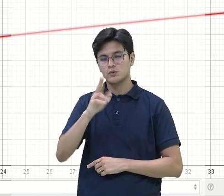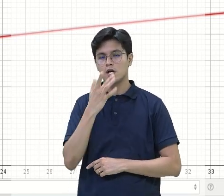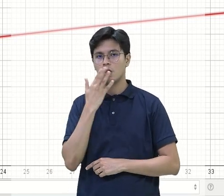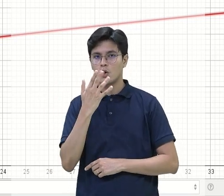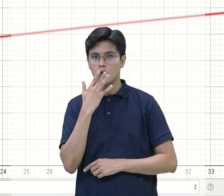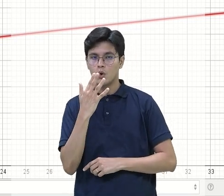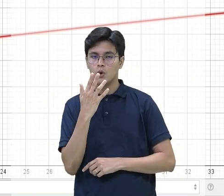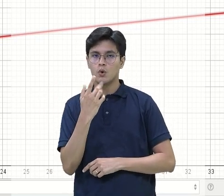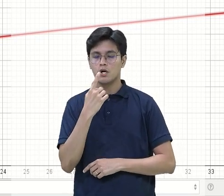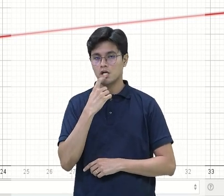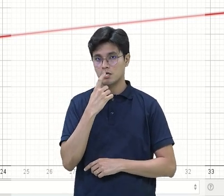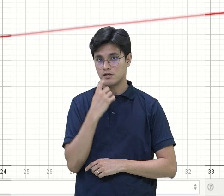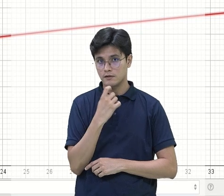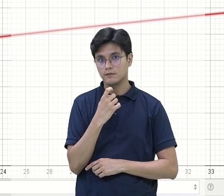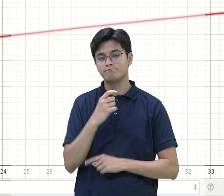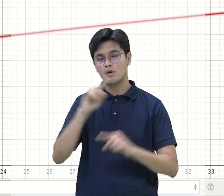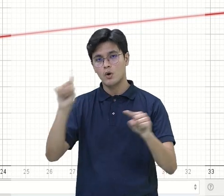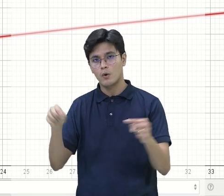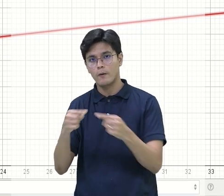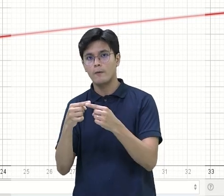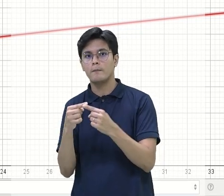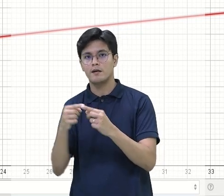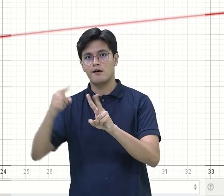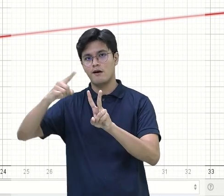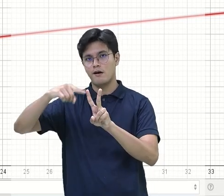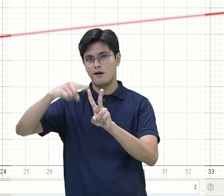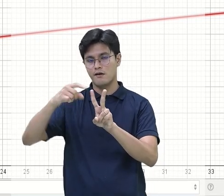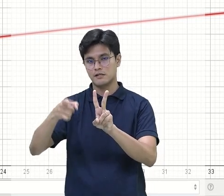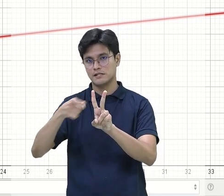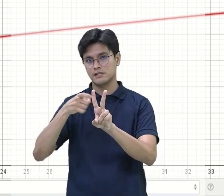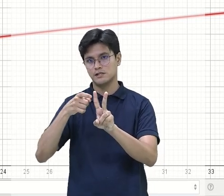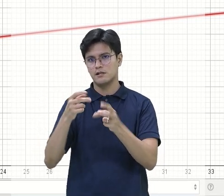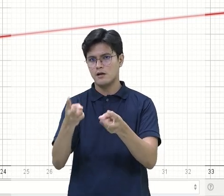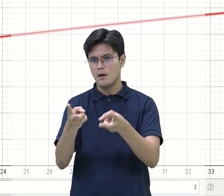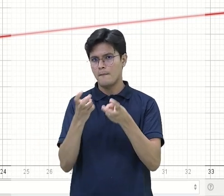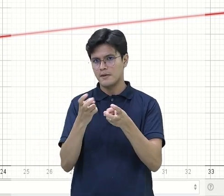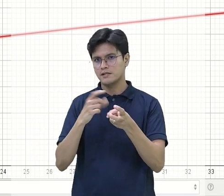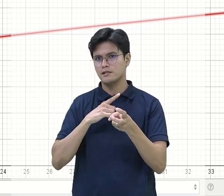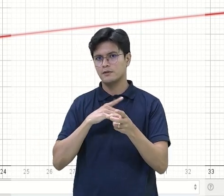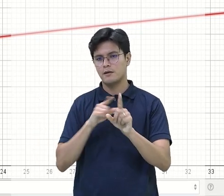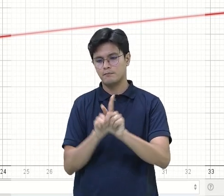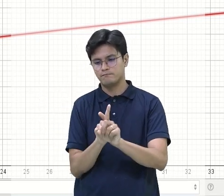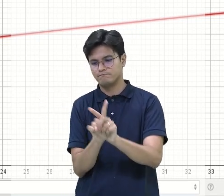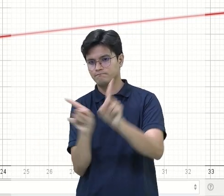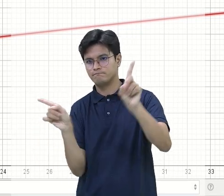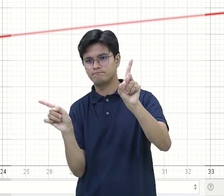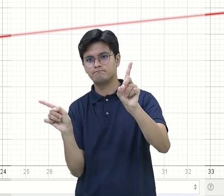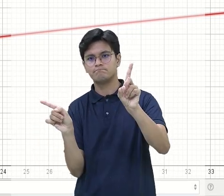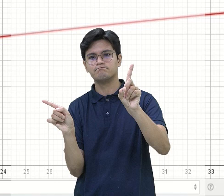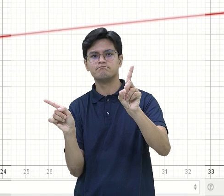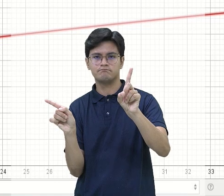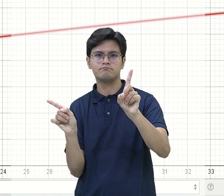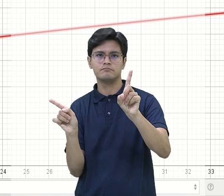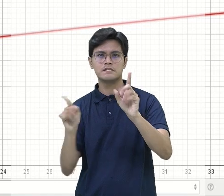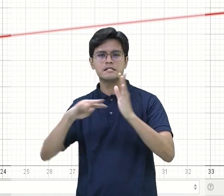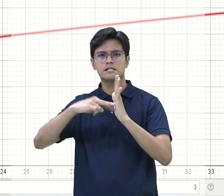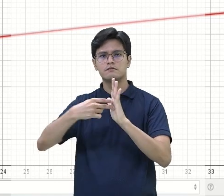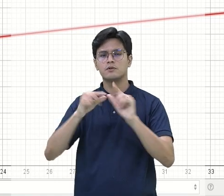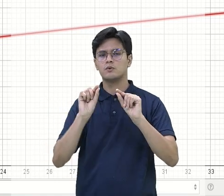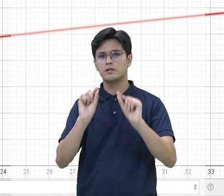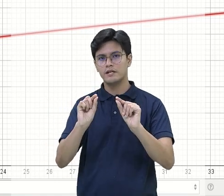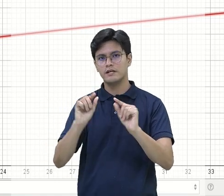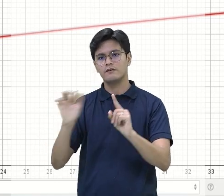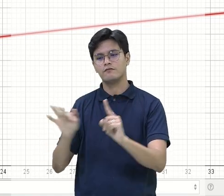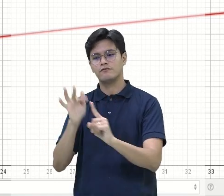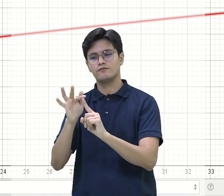função raiz quadrada de x. Vejam que elas seguem em direções opostas, elas são funções inversas.